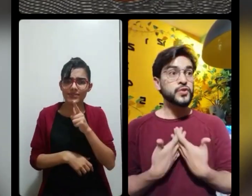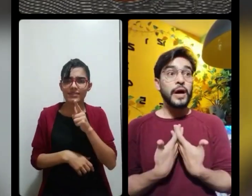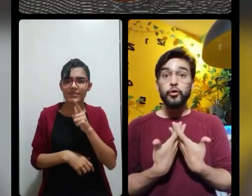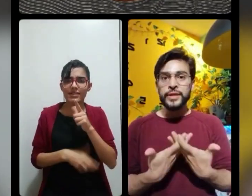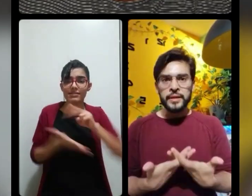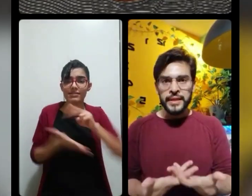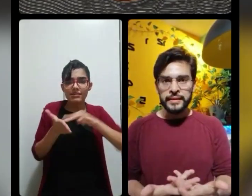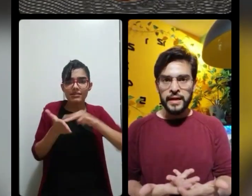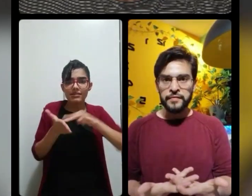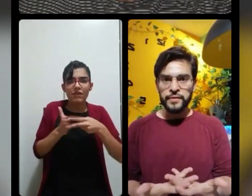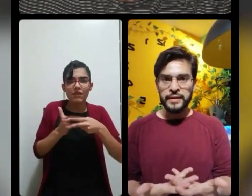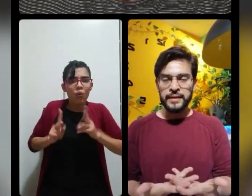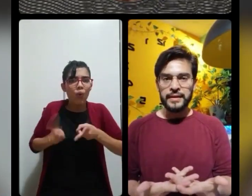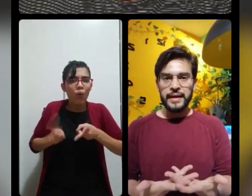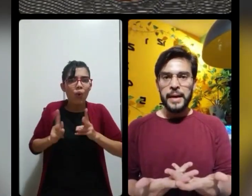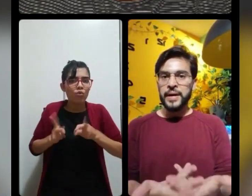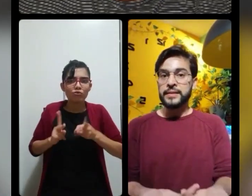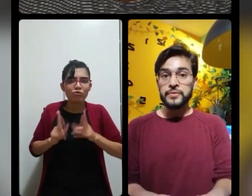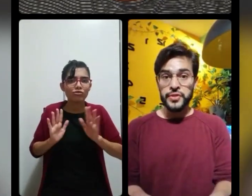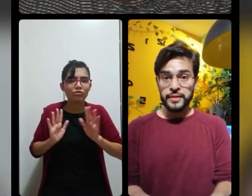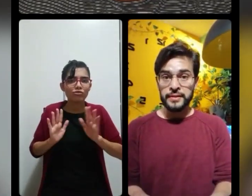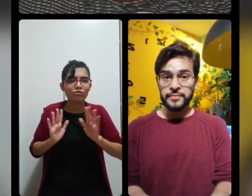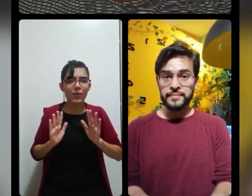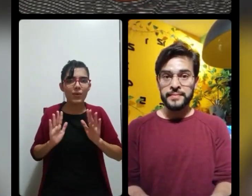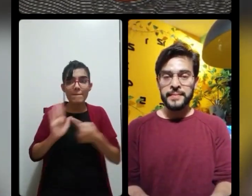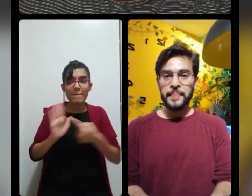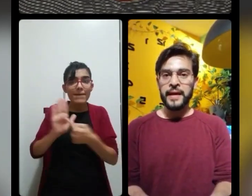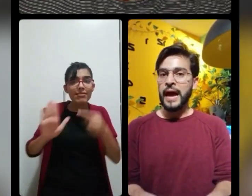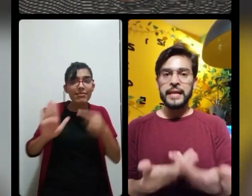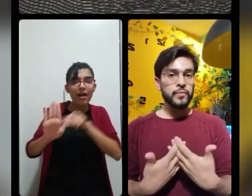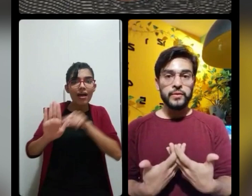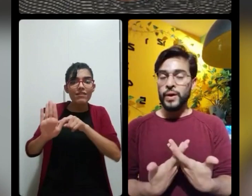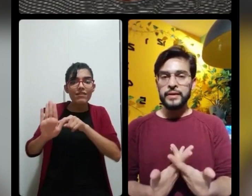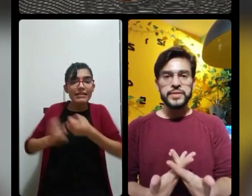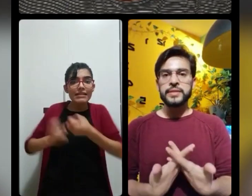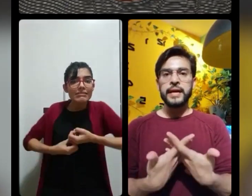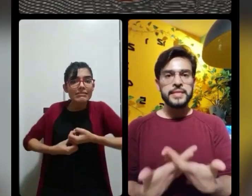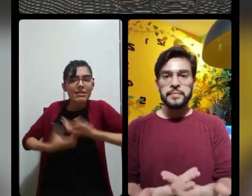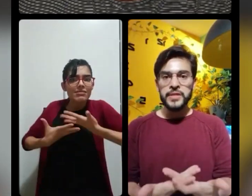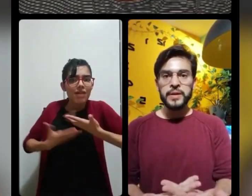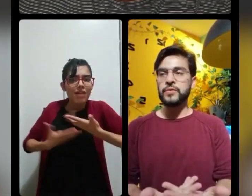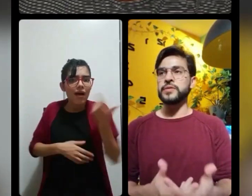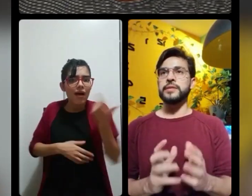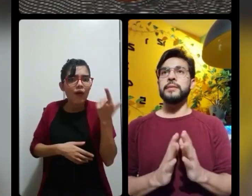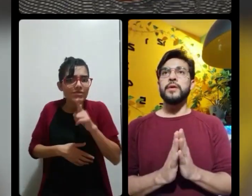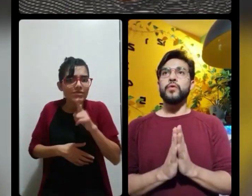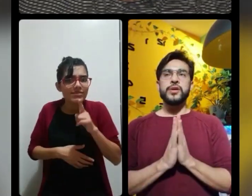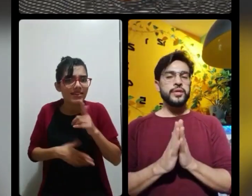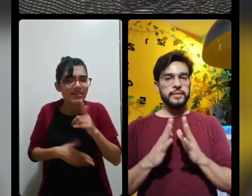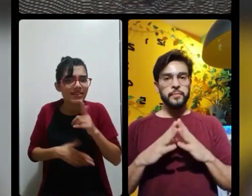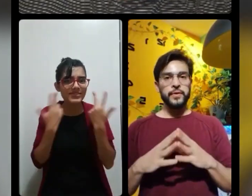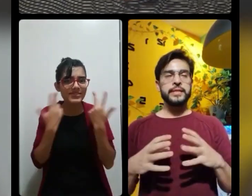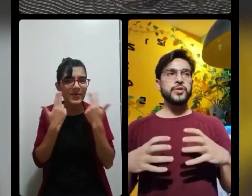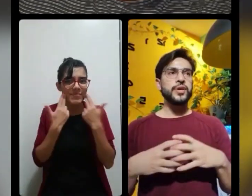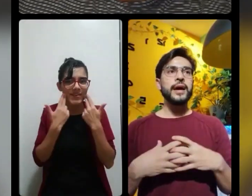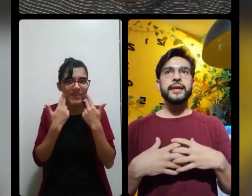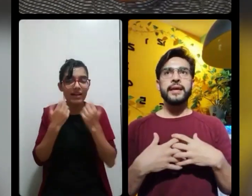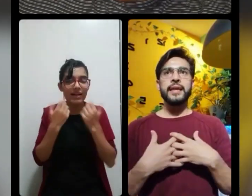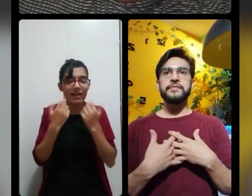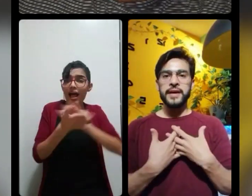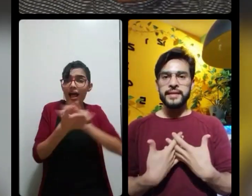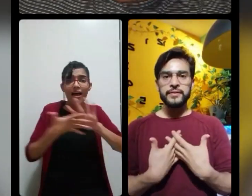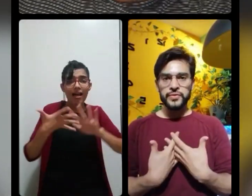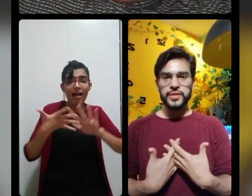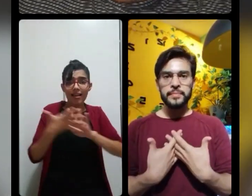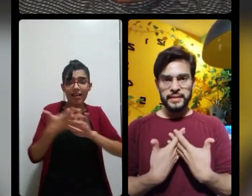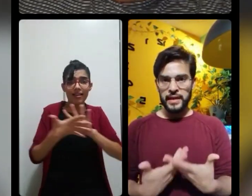Né? Traz uma outra metáfora a partir do signo. Né? Com a língua de sinais é a mesma coisa. O que a gente não pode achar é que